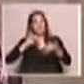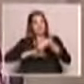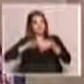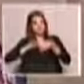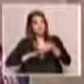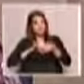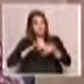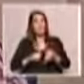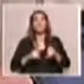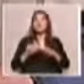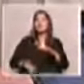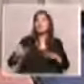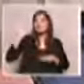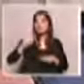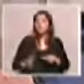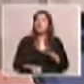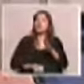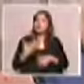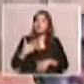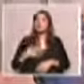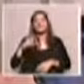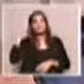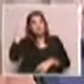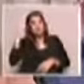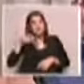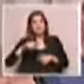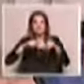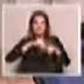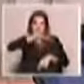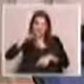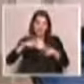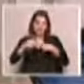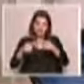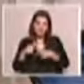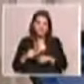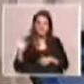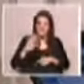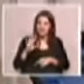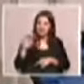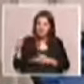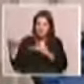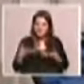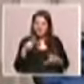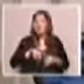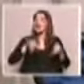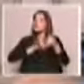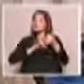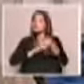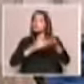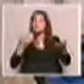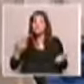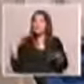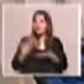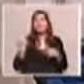de Criadores de Ovinos da Serra da Estrela. Olá, João, boa tarde. Bem-vindo ao nosso programa. Esta associação que, obviamente, tem vindo